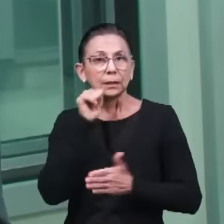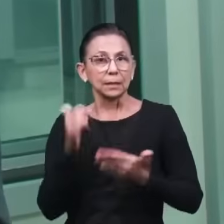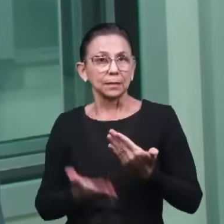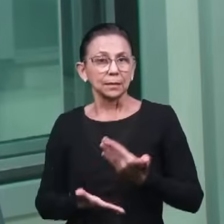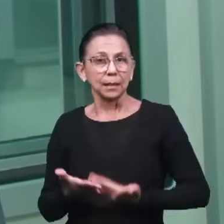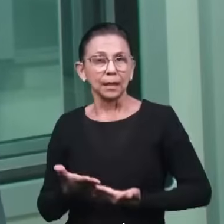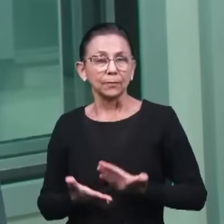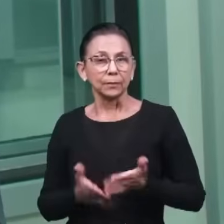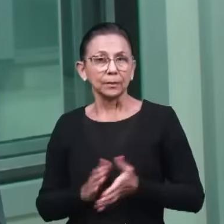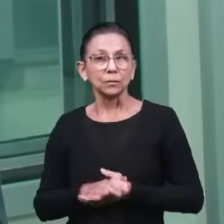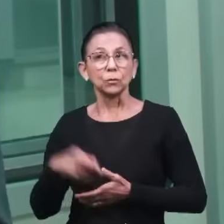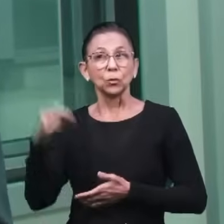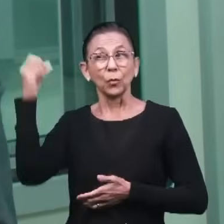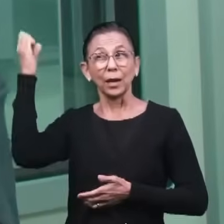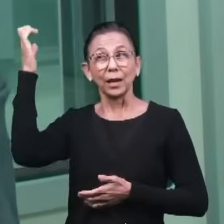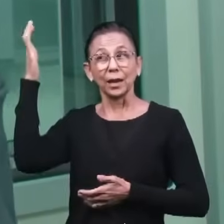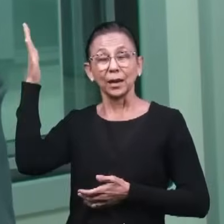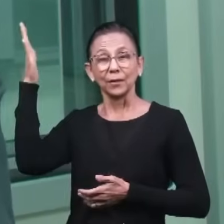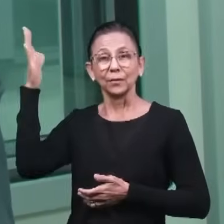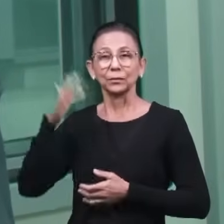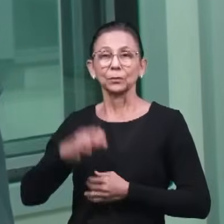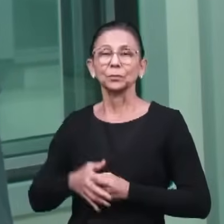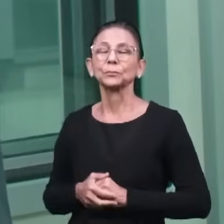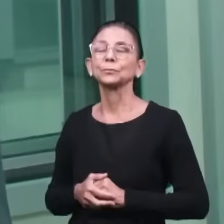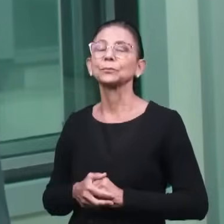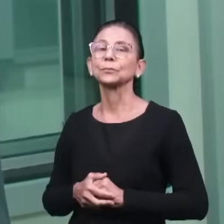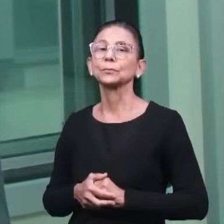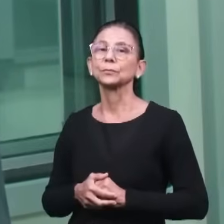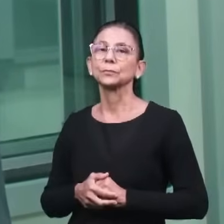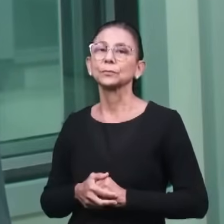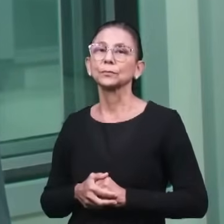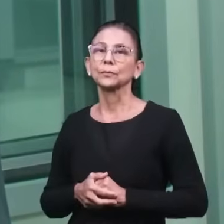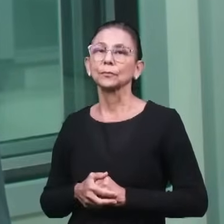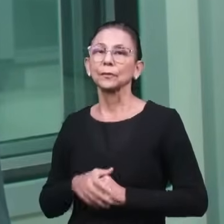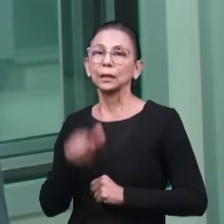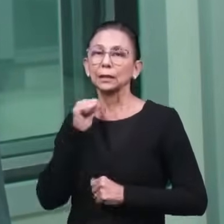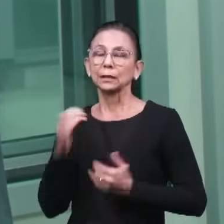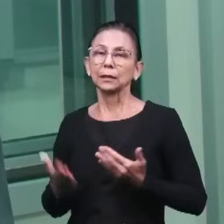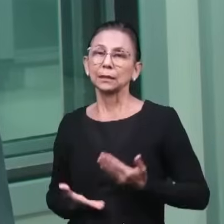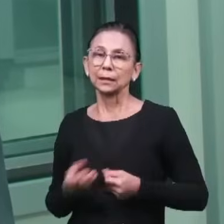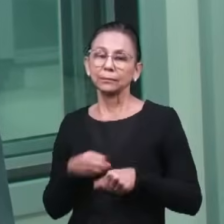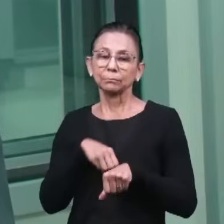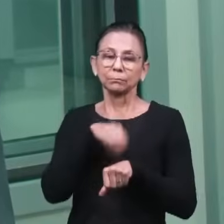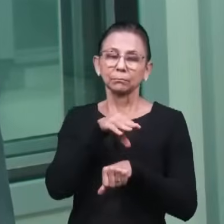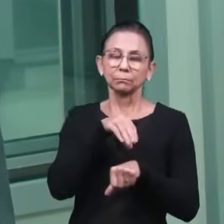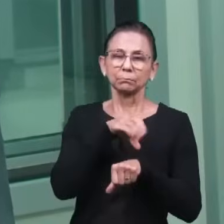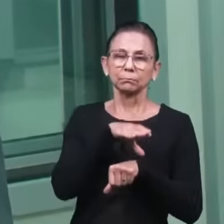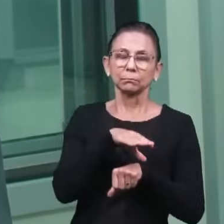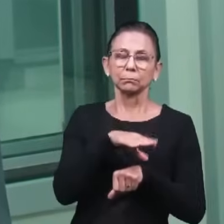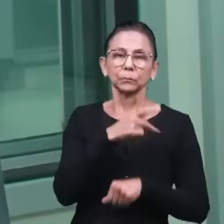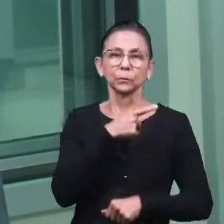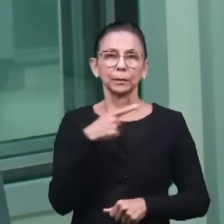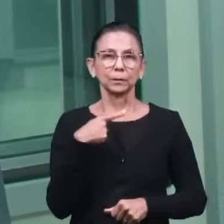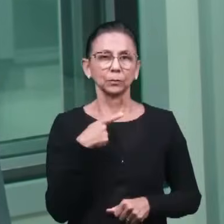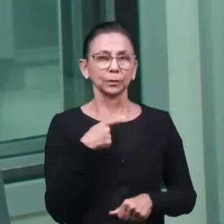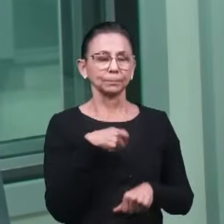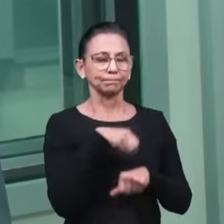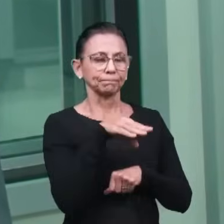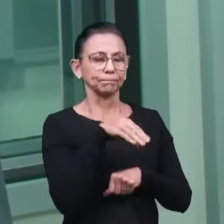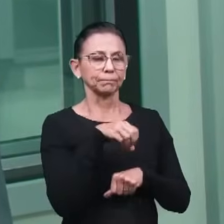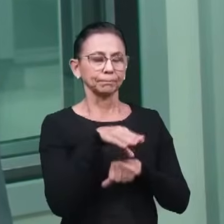pastor. Então, essa é uma expressão bíblica e muito especial das nossas irmãs. Elas são as